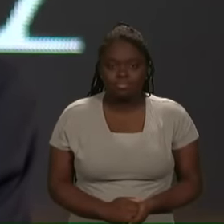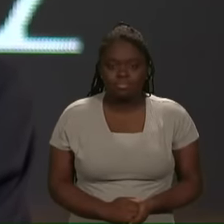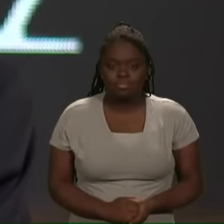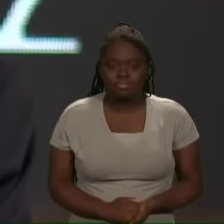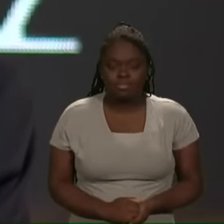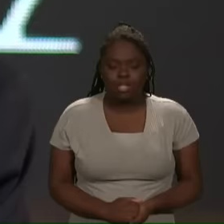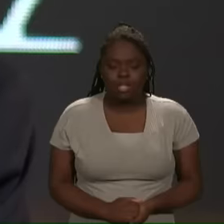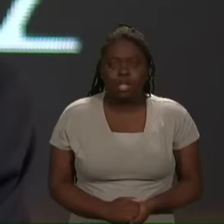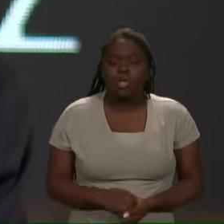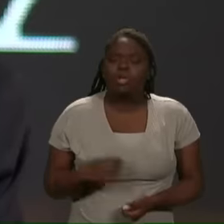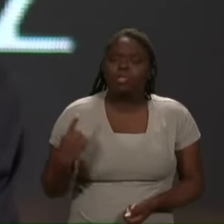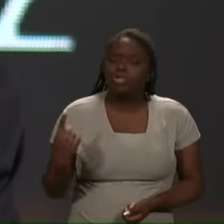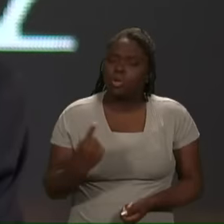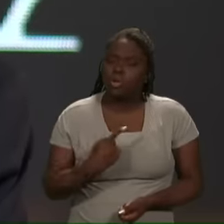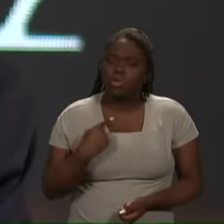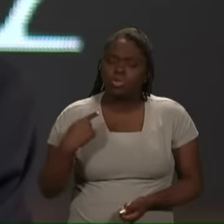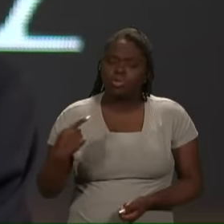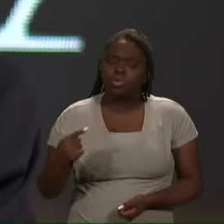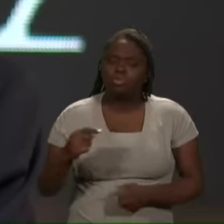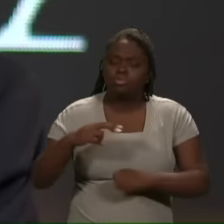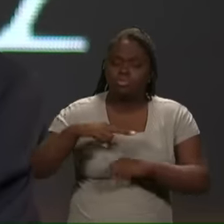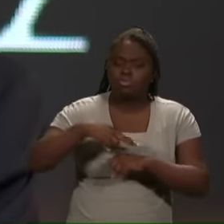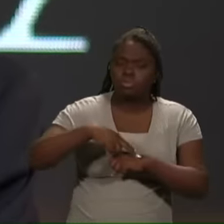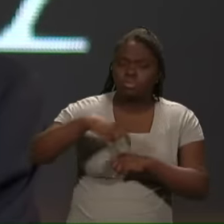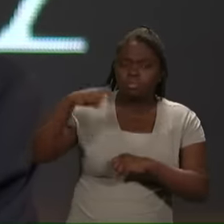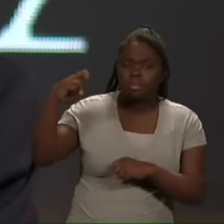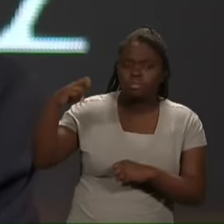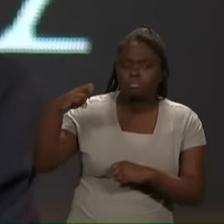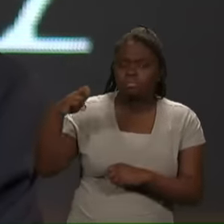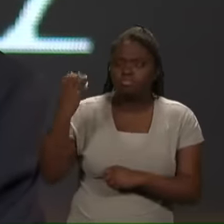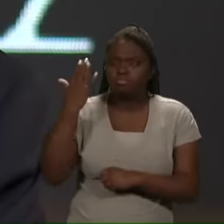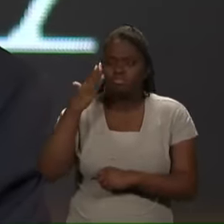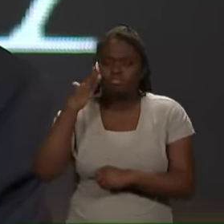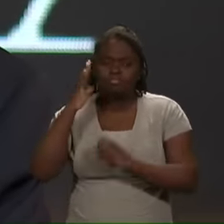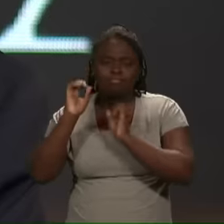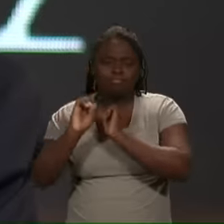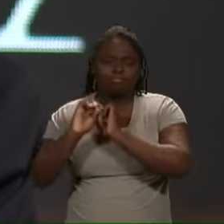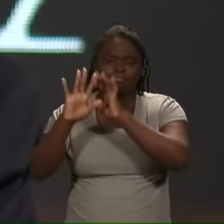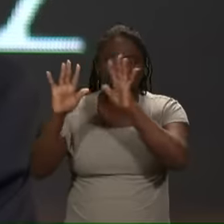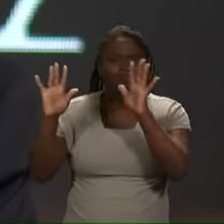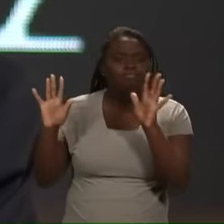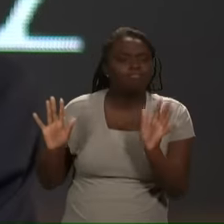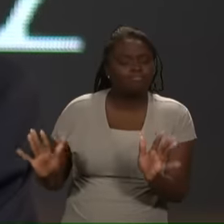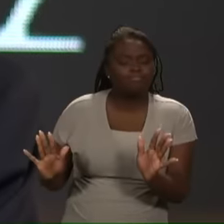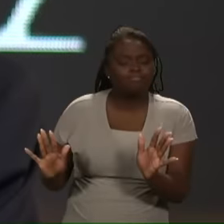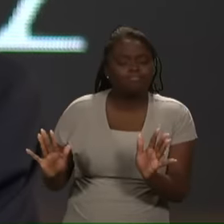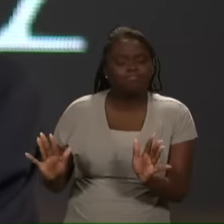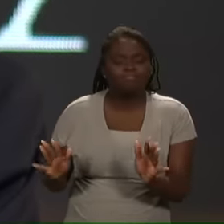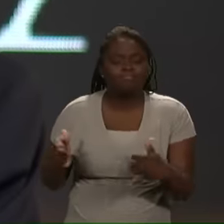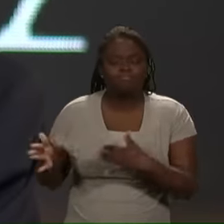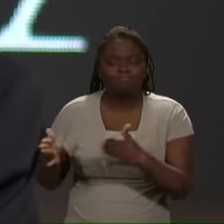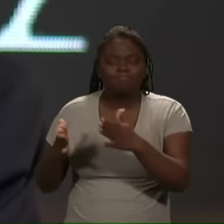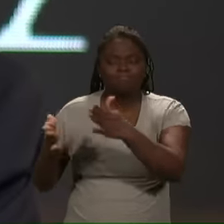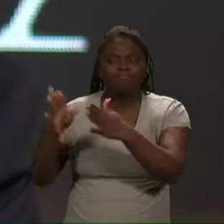Nós não somos chamados para entender os caminhos do Senhor, só para amar.